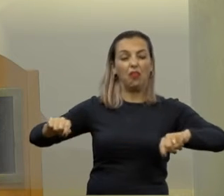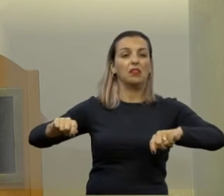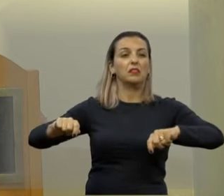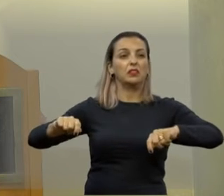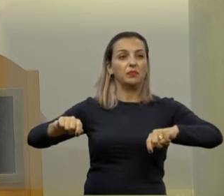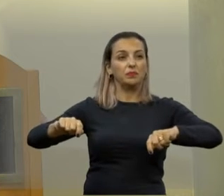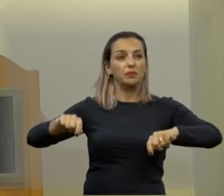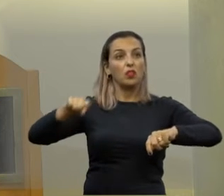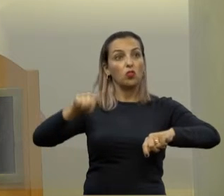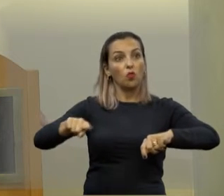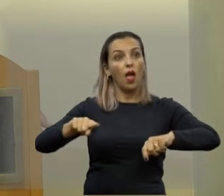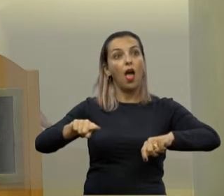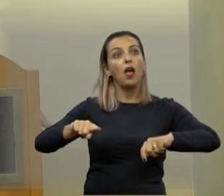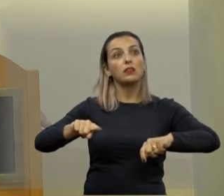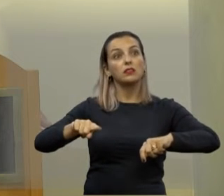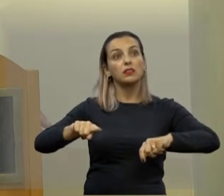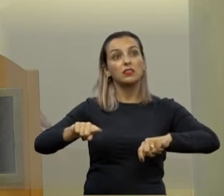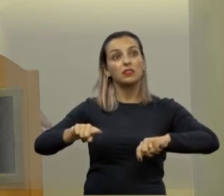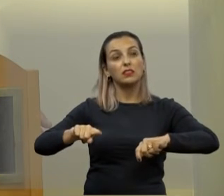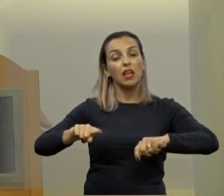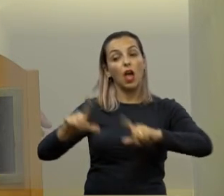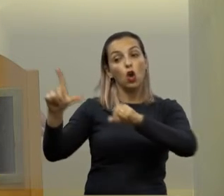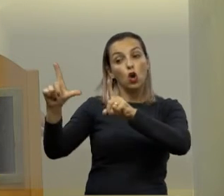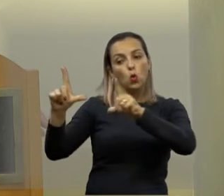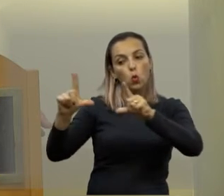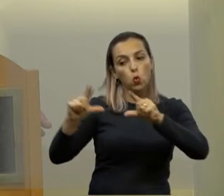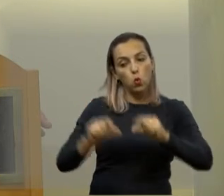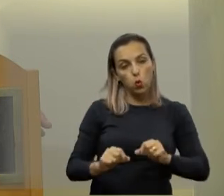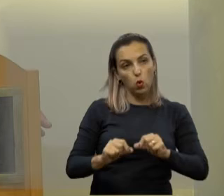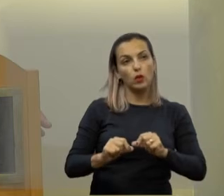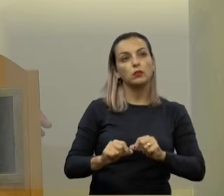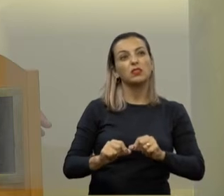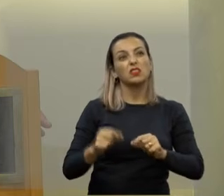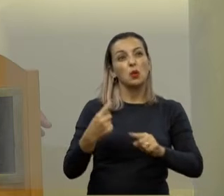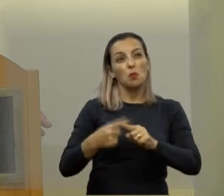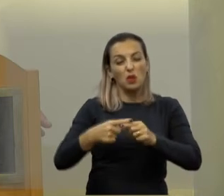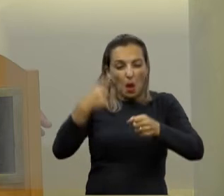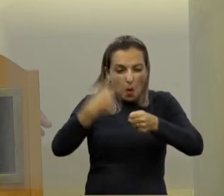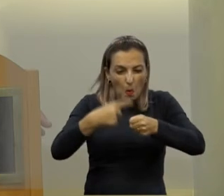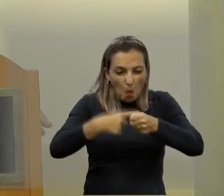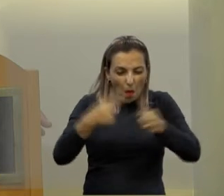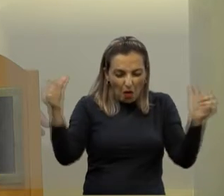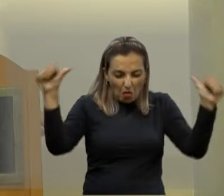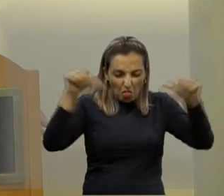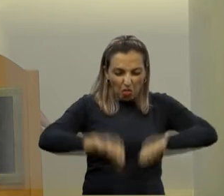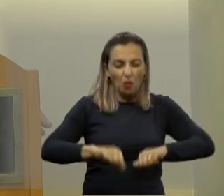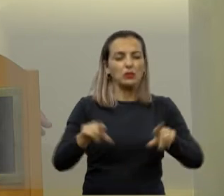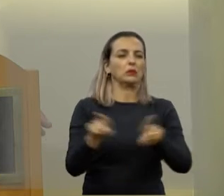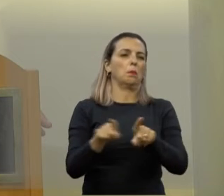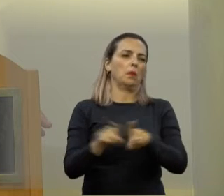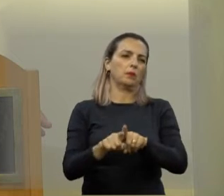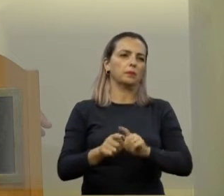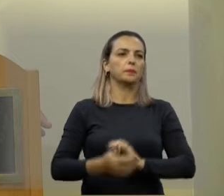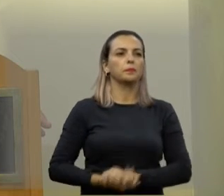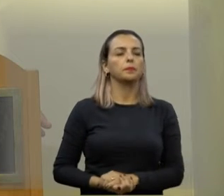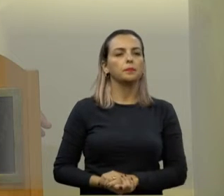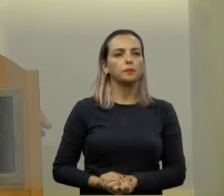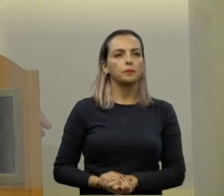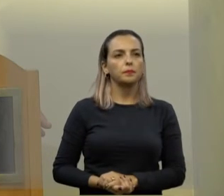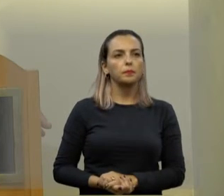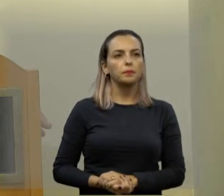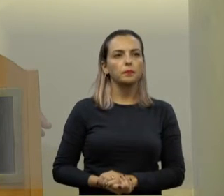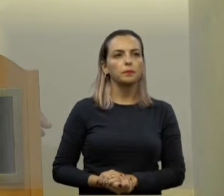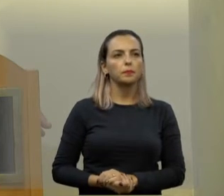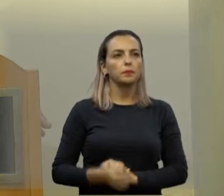tem seu valor agregado reduzido além do Mal esquerdo em morar num bairro desordenado e